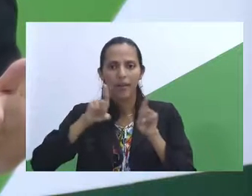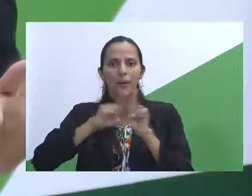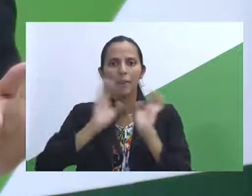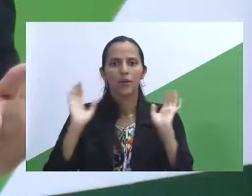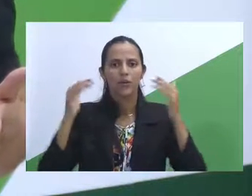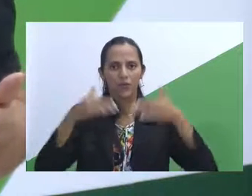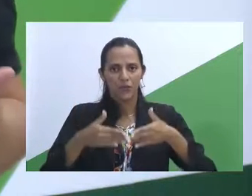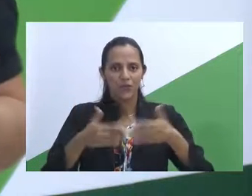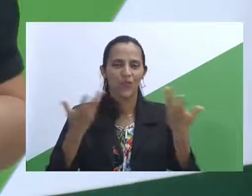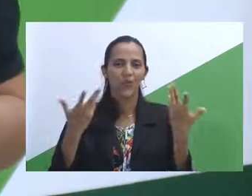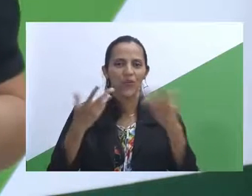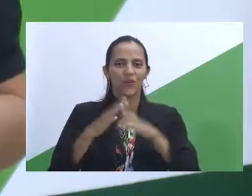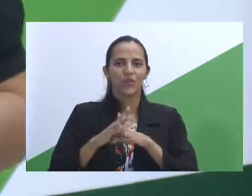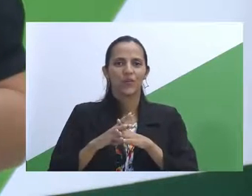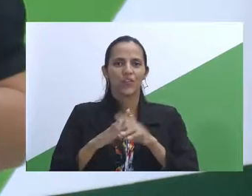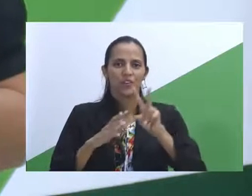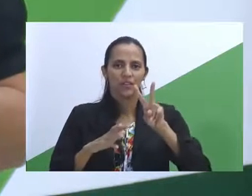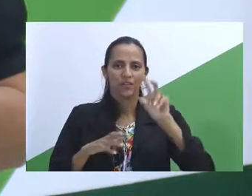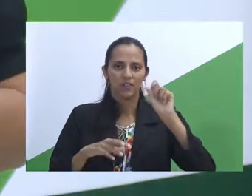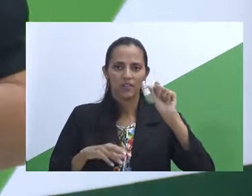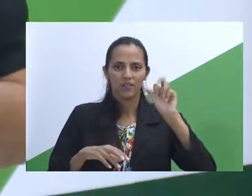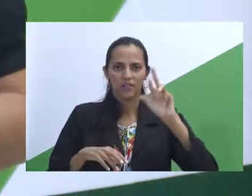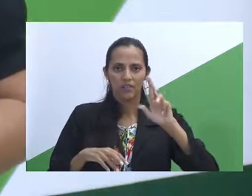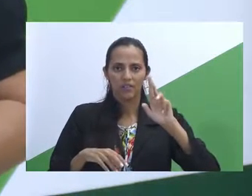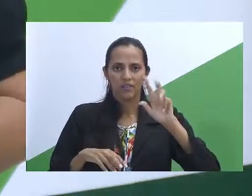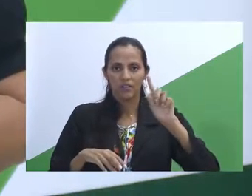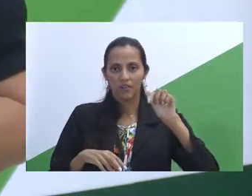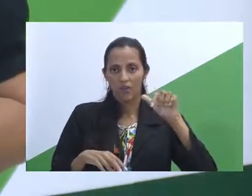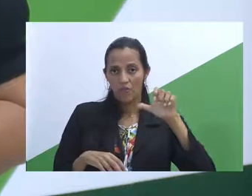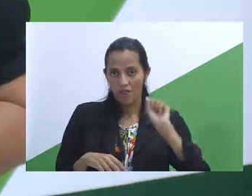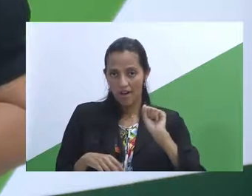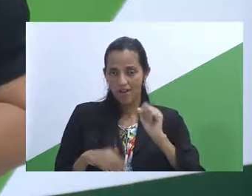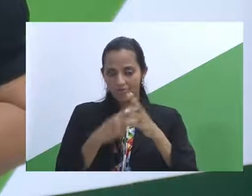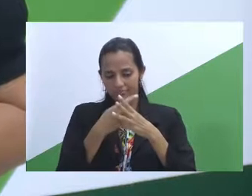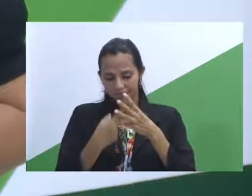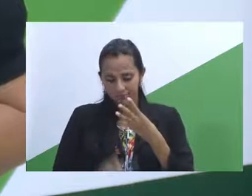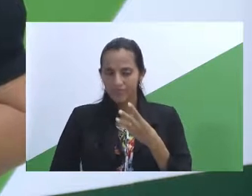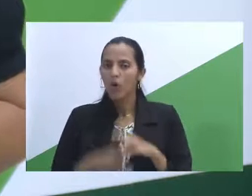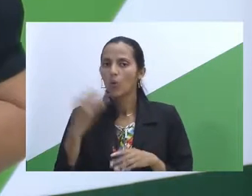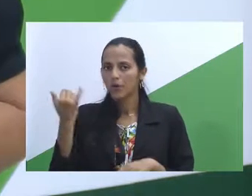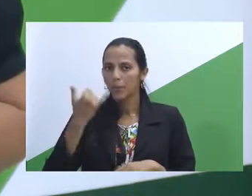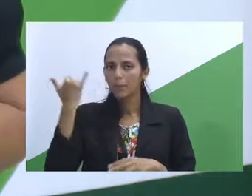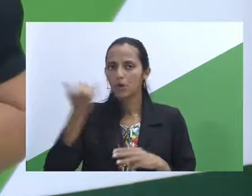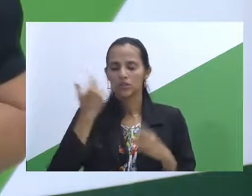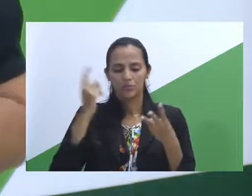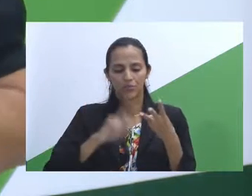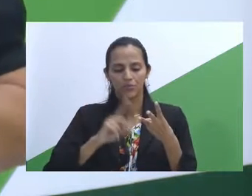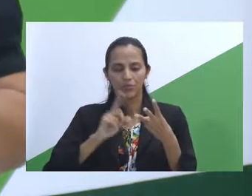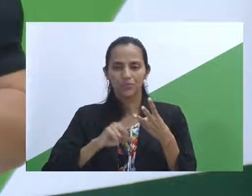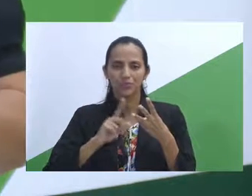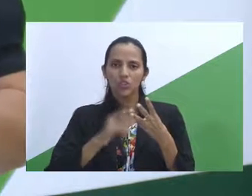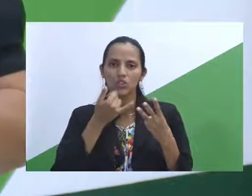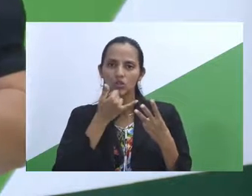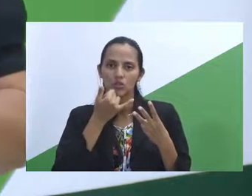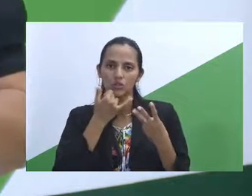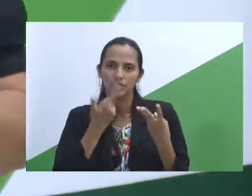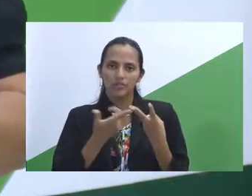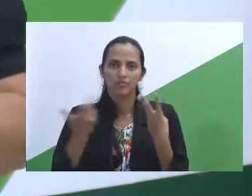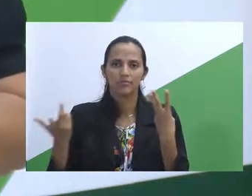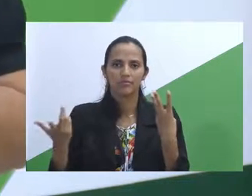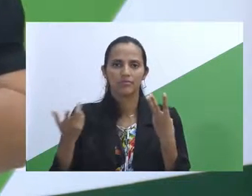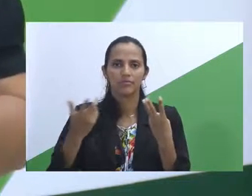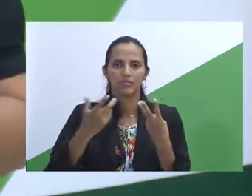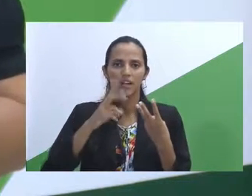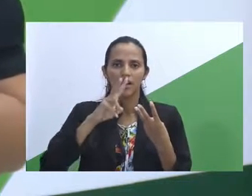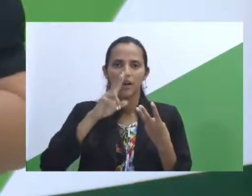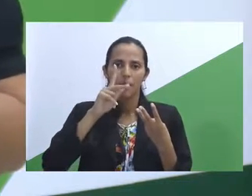aí, em torno de Vargas, ou seja, percebeu, dos três partidos que eu citei para vocês, só um, então, aí, não tem muitas coisas a ver